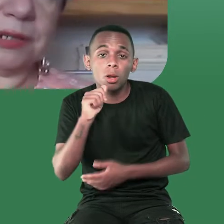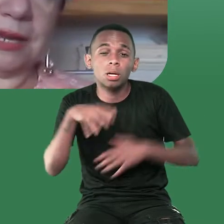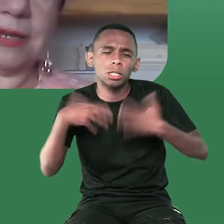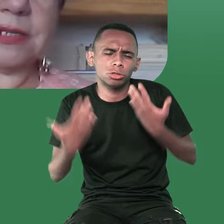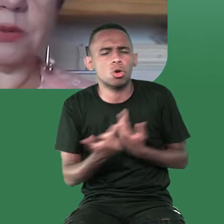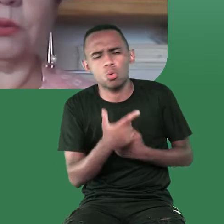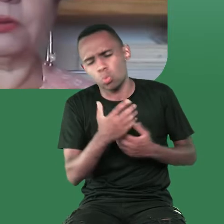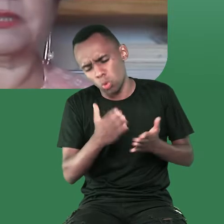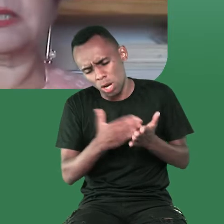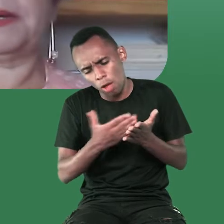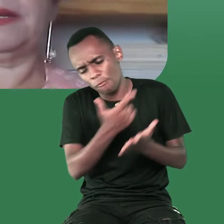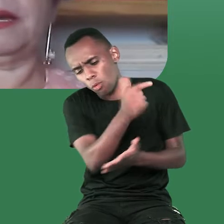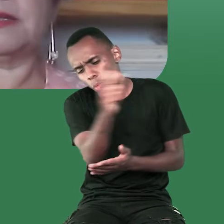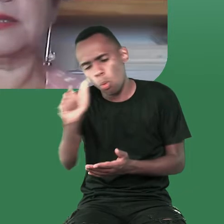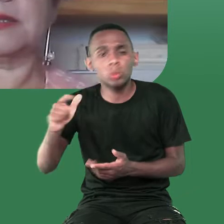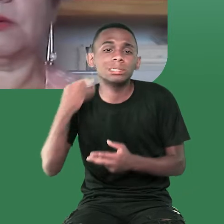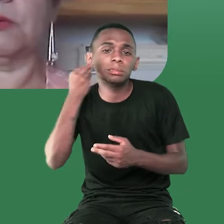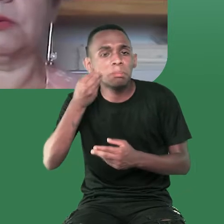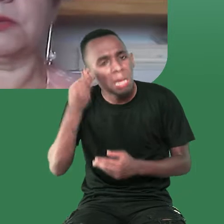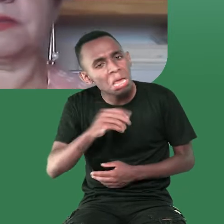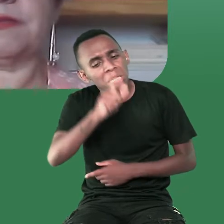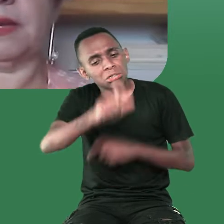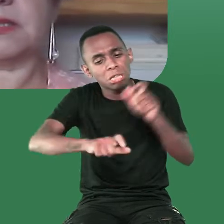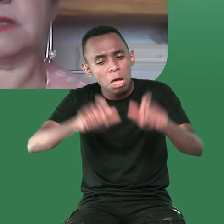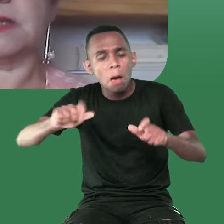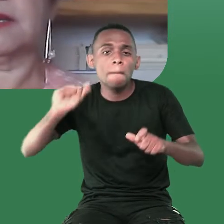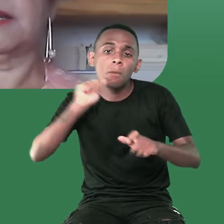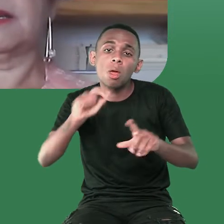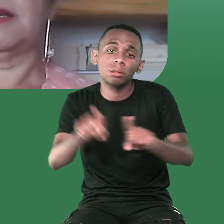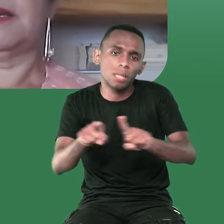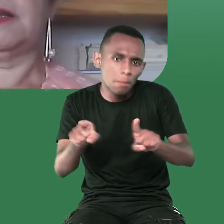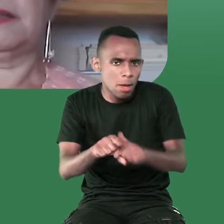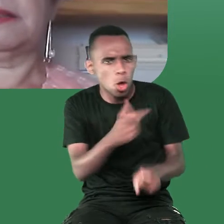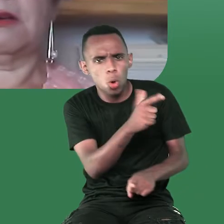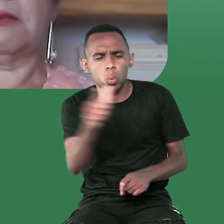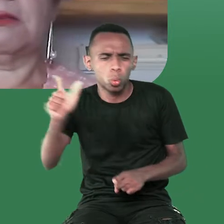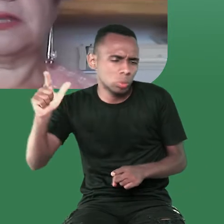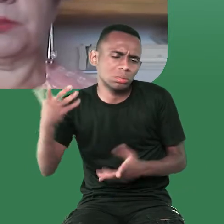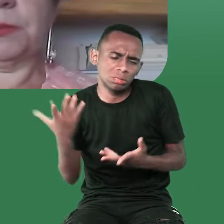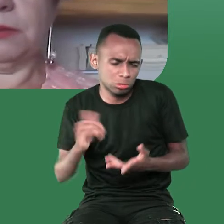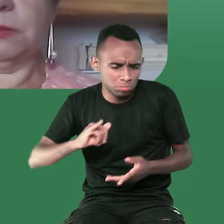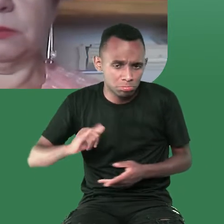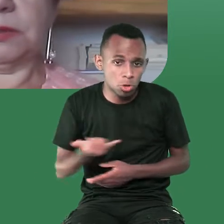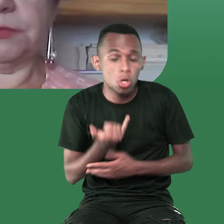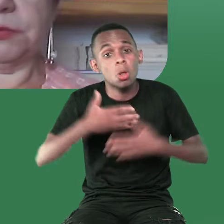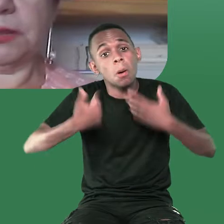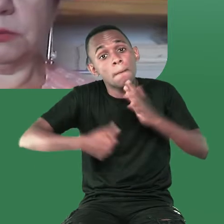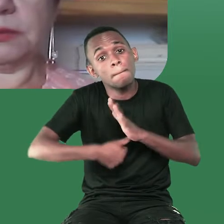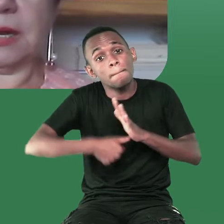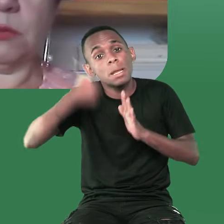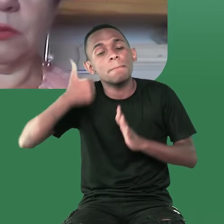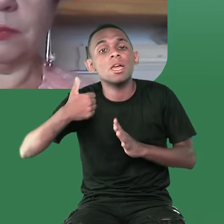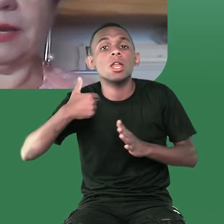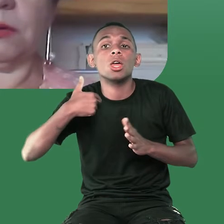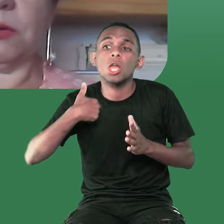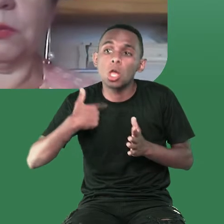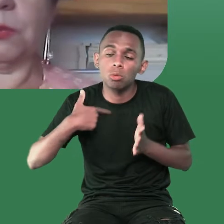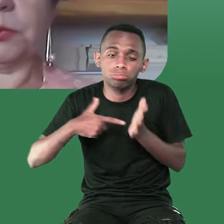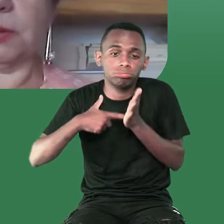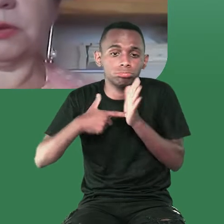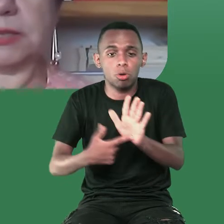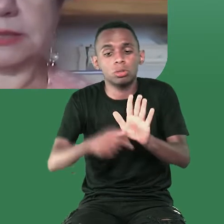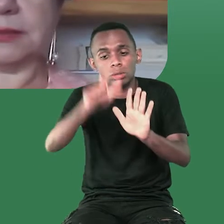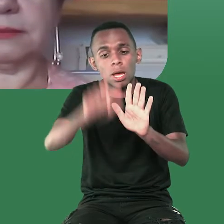outras mulheres com outras experiências, com outras vivências. Então, esse é o primeiro livro em que eu trago a mulher